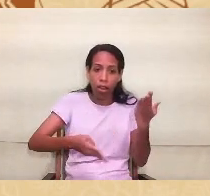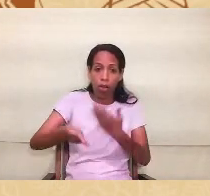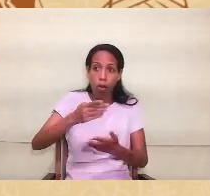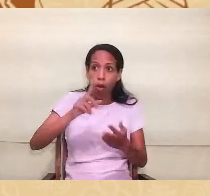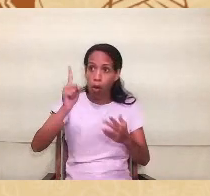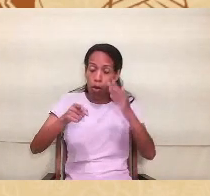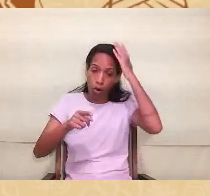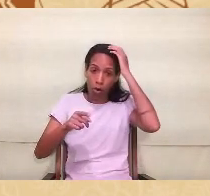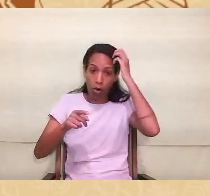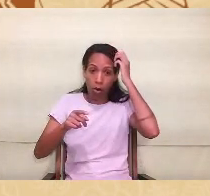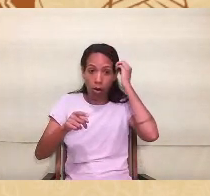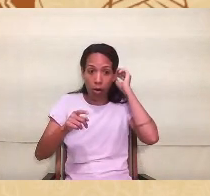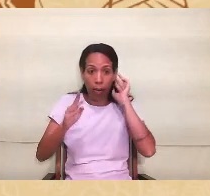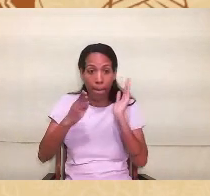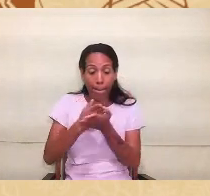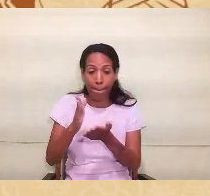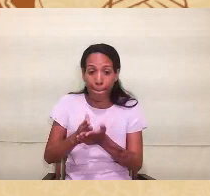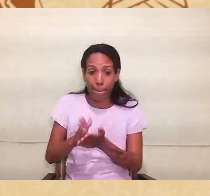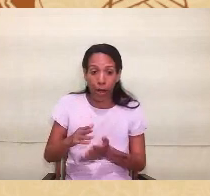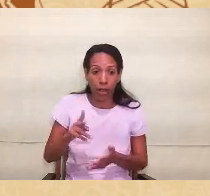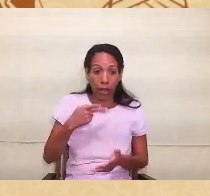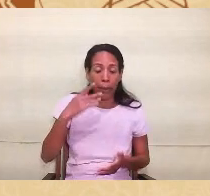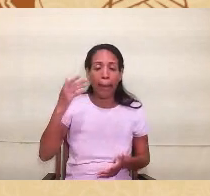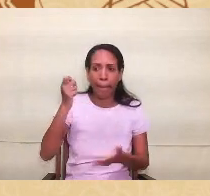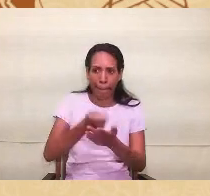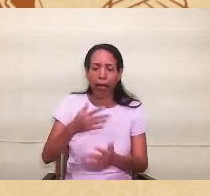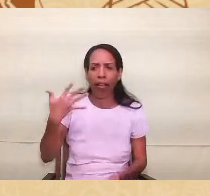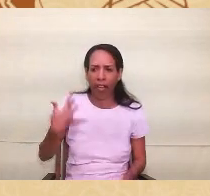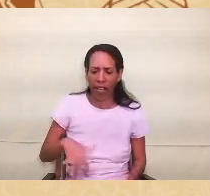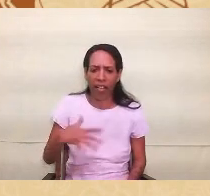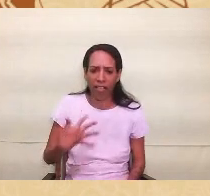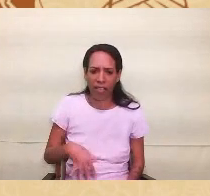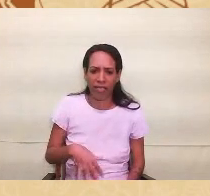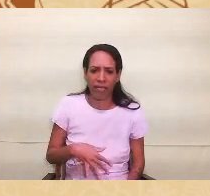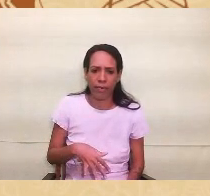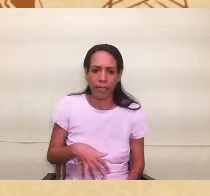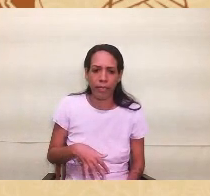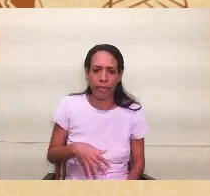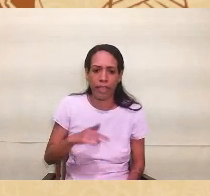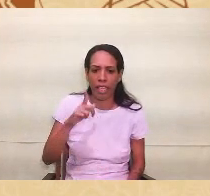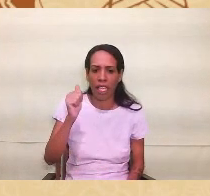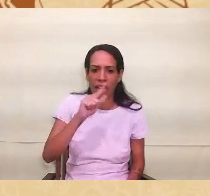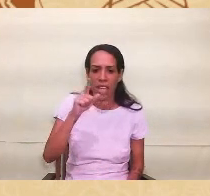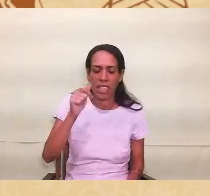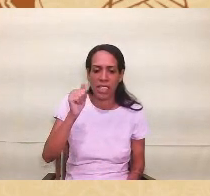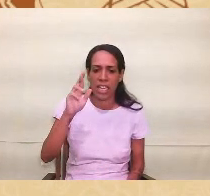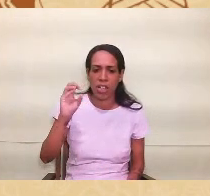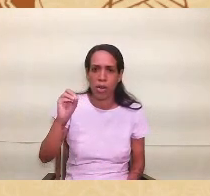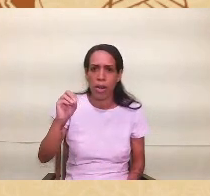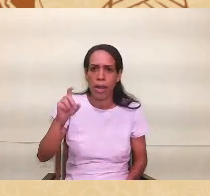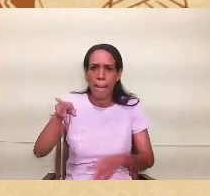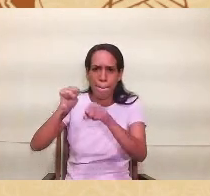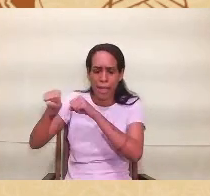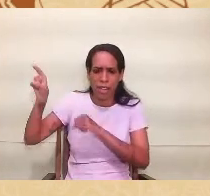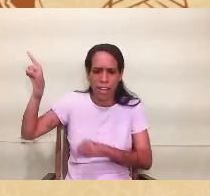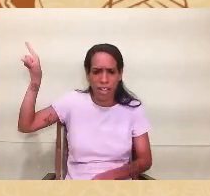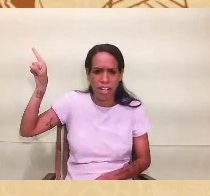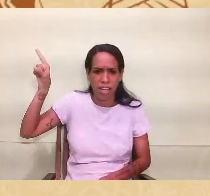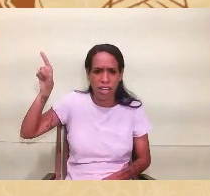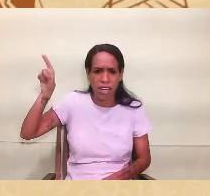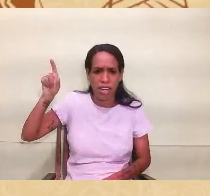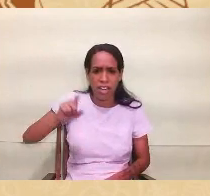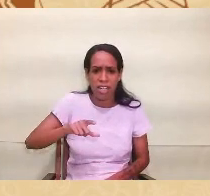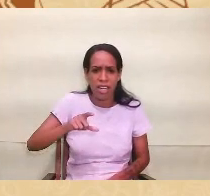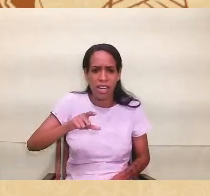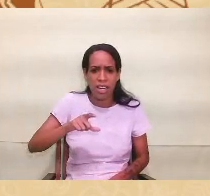morre, a gente paga um preço caro. A gente está sabendo que aquele Lázaro que pegaram lá, né? Que mataram aquele lá. Lázaro, que mais bem tem, né?